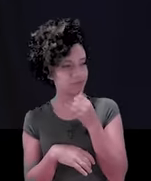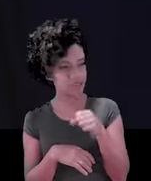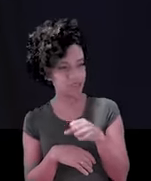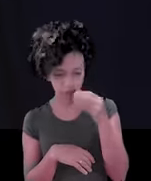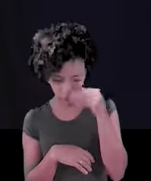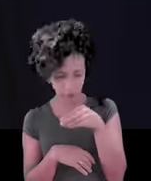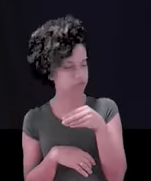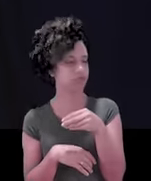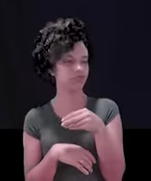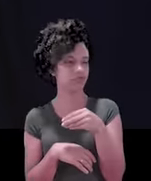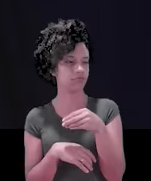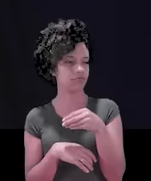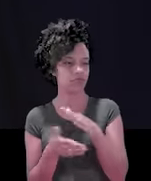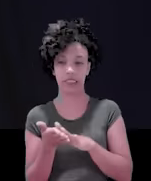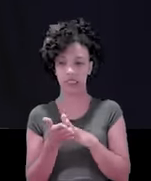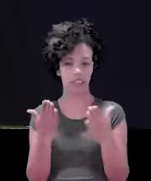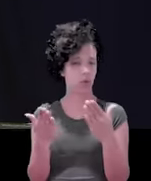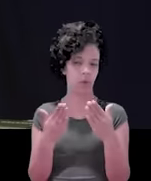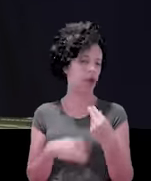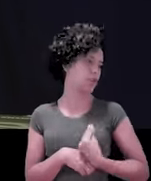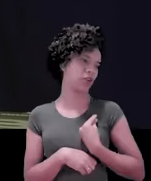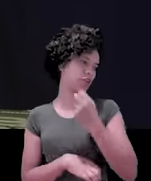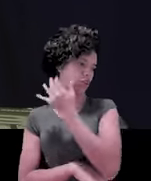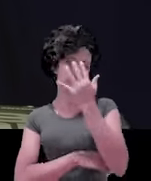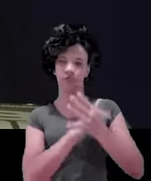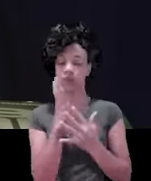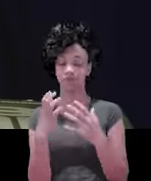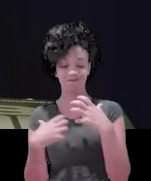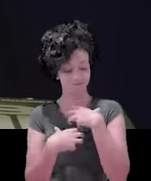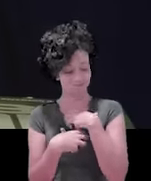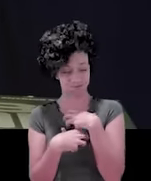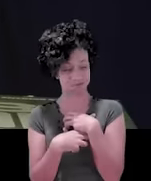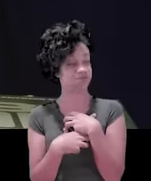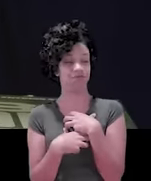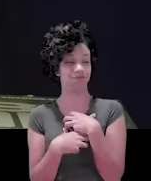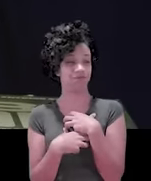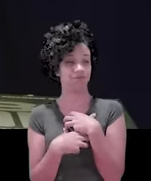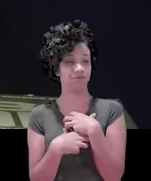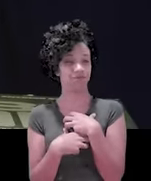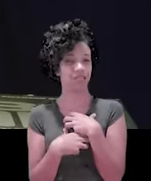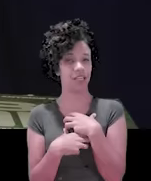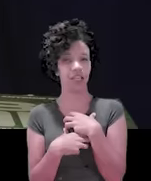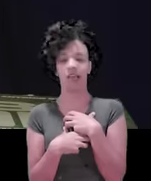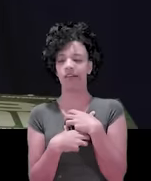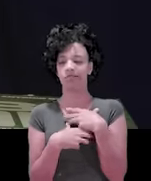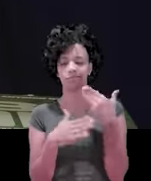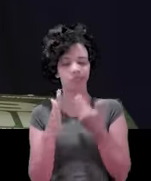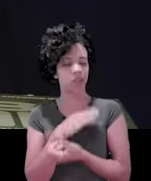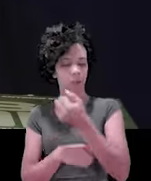senti muito um fracassado Mas nada se compara aqui um beijo sensação de impotência derrotado pela